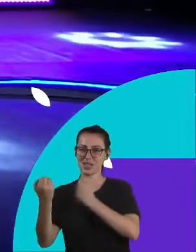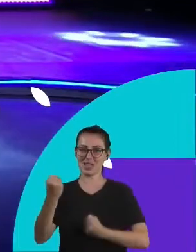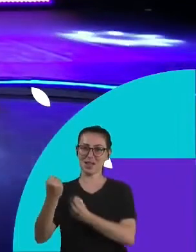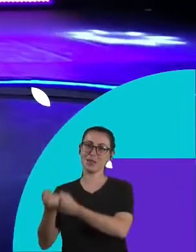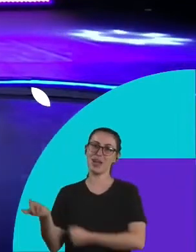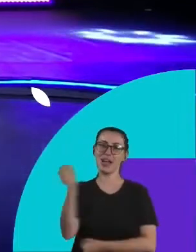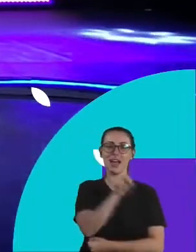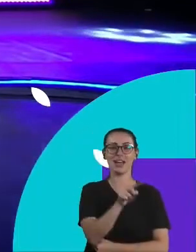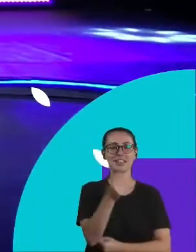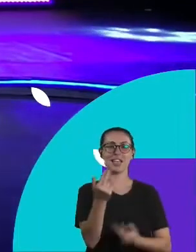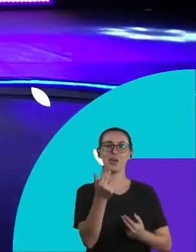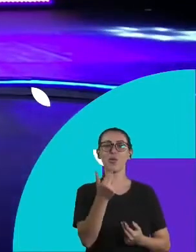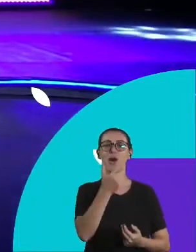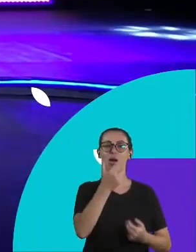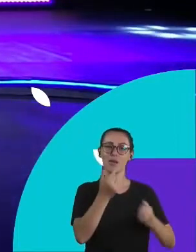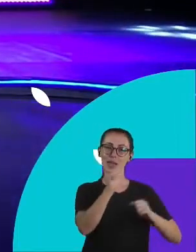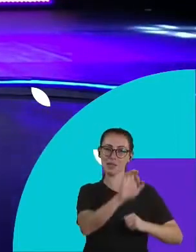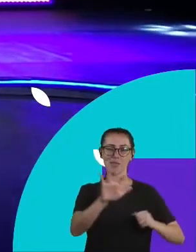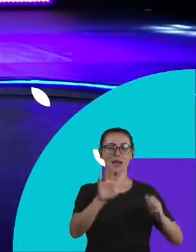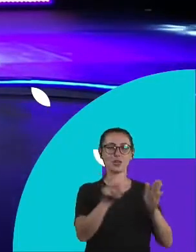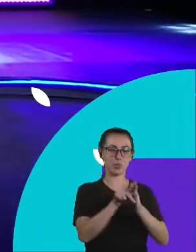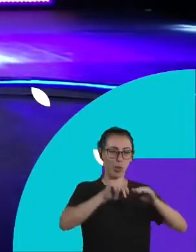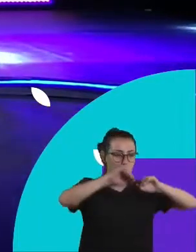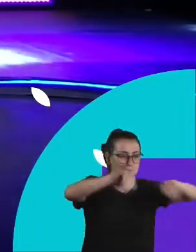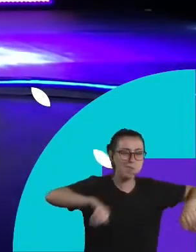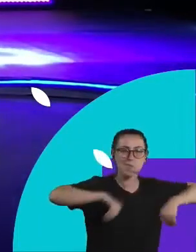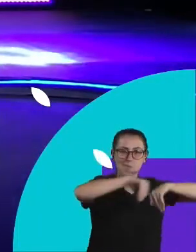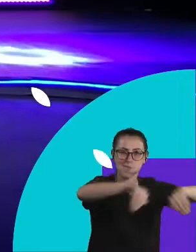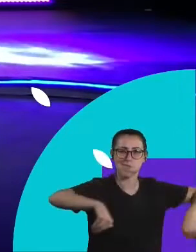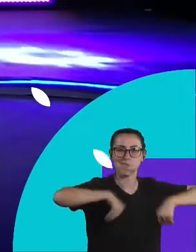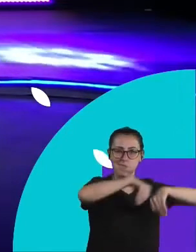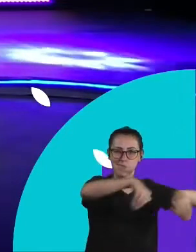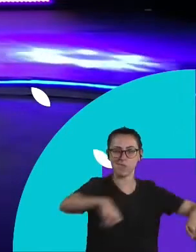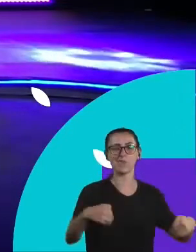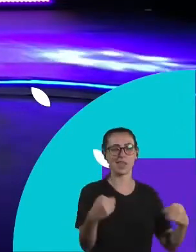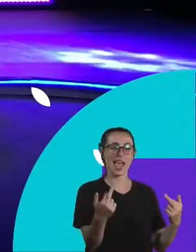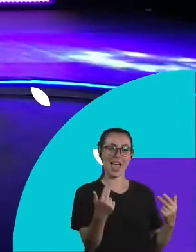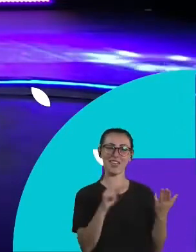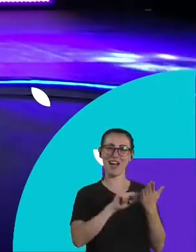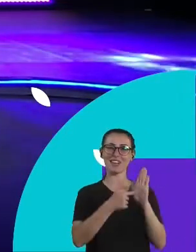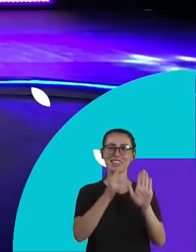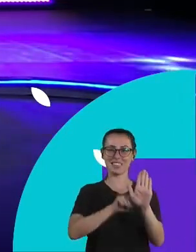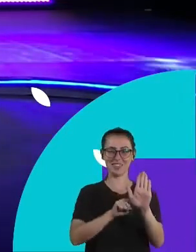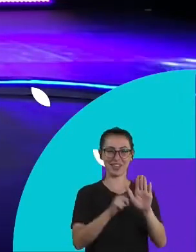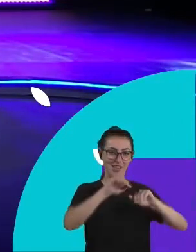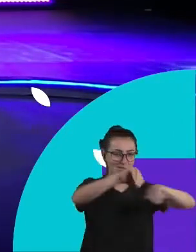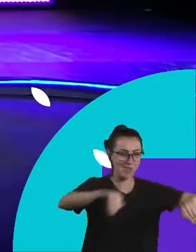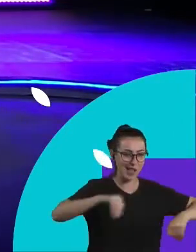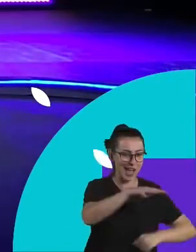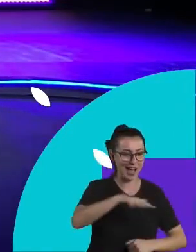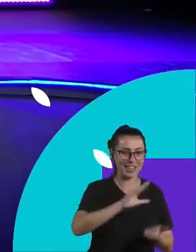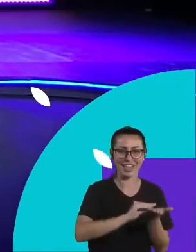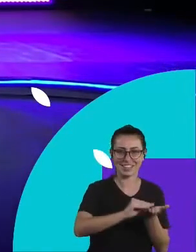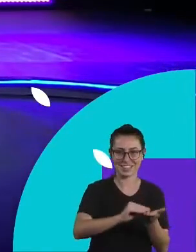mergulhador representando essa edição que convida a gente a fazer um mergulho na era dos dados. Agora, quero